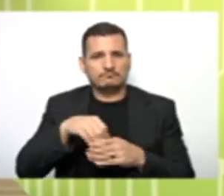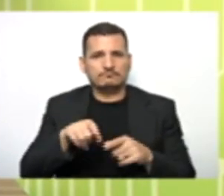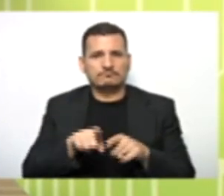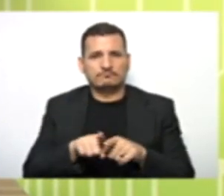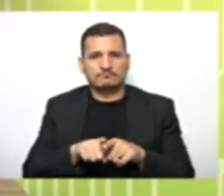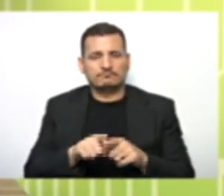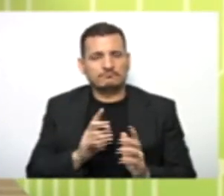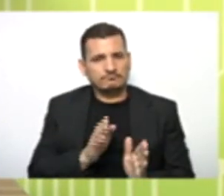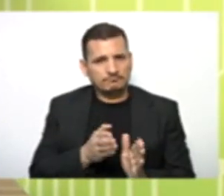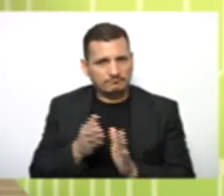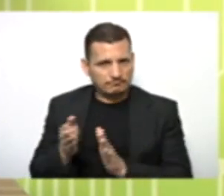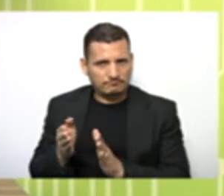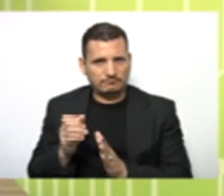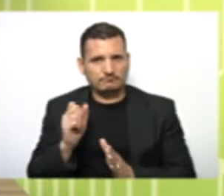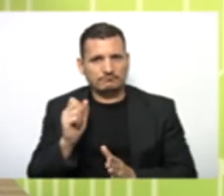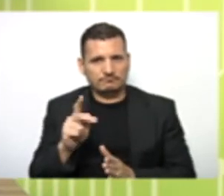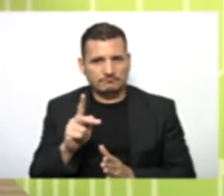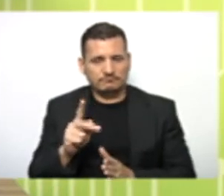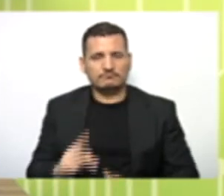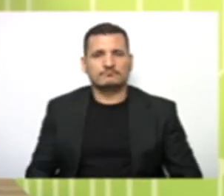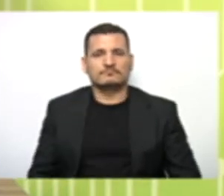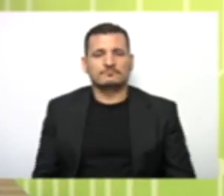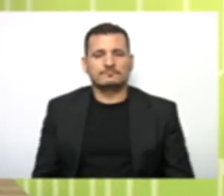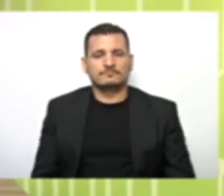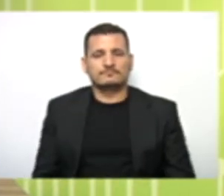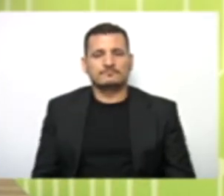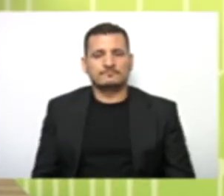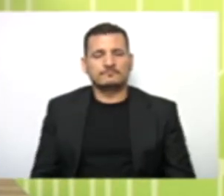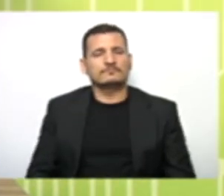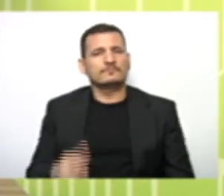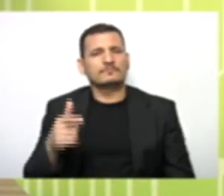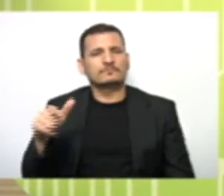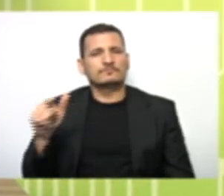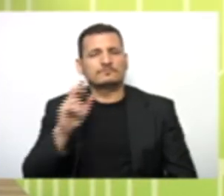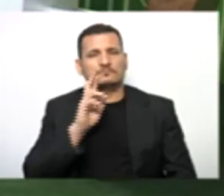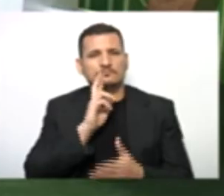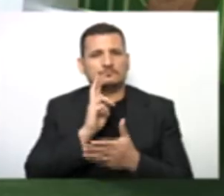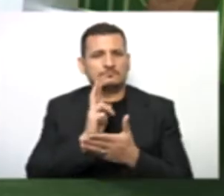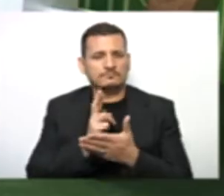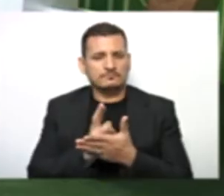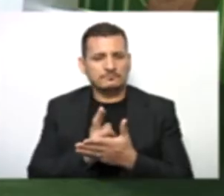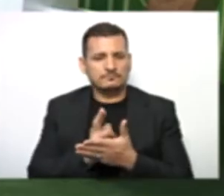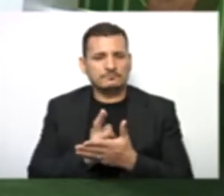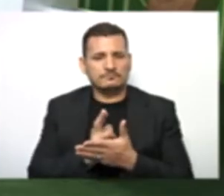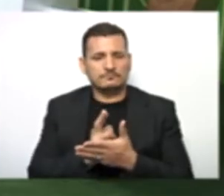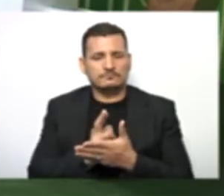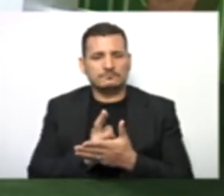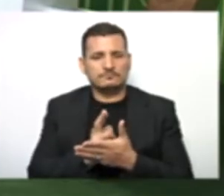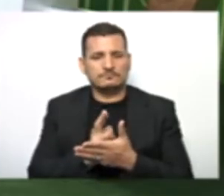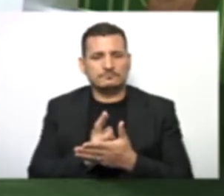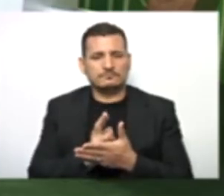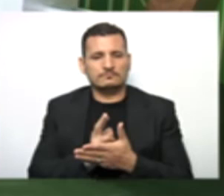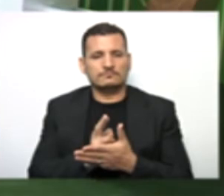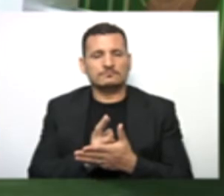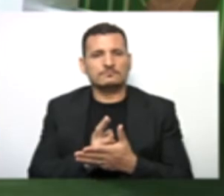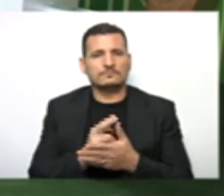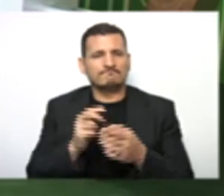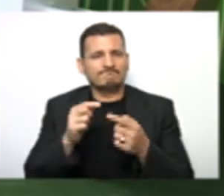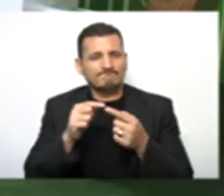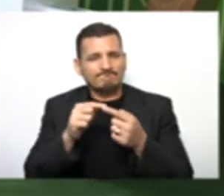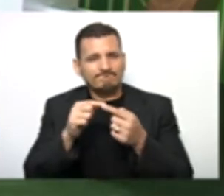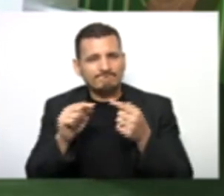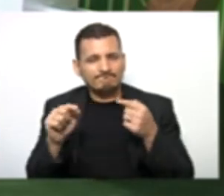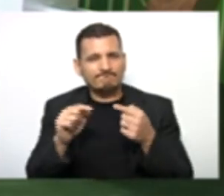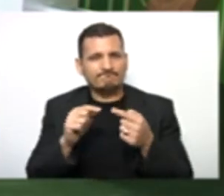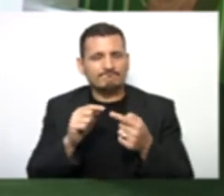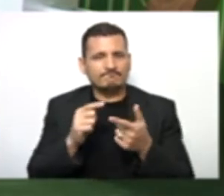algum processo, ok? Então, naquela outra resposta, professora, ali ela teve uma desconexão com a